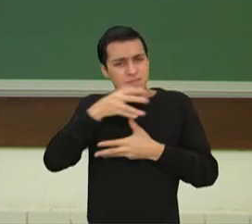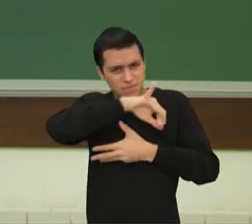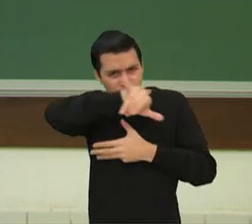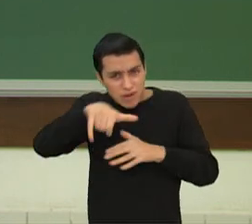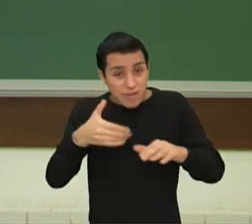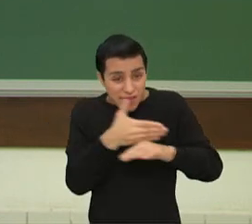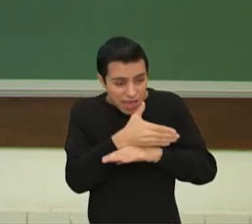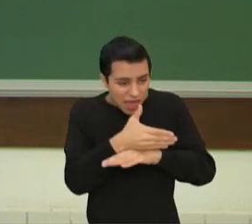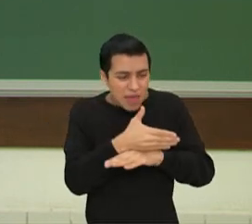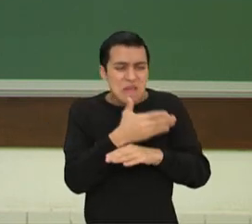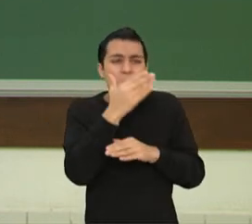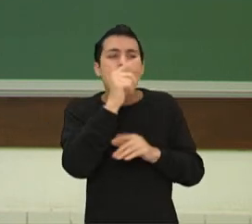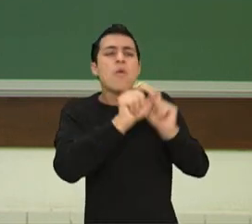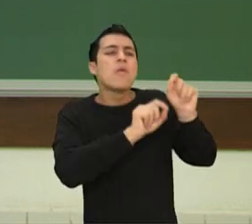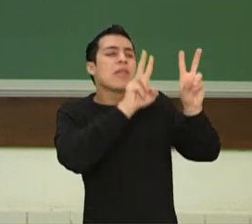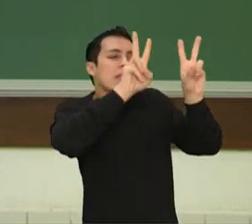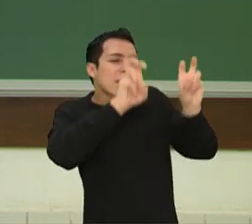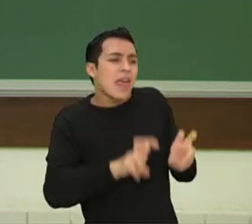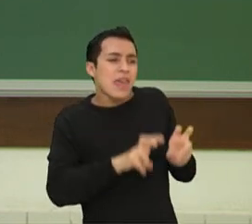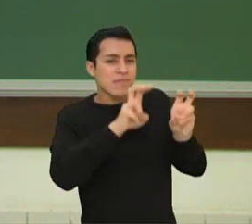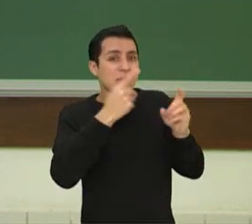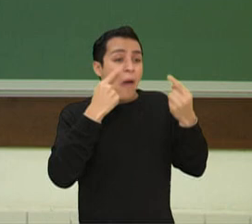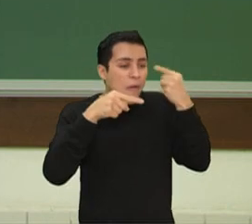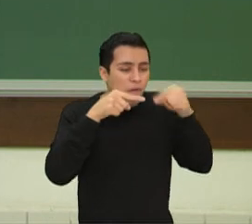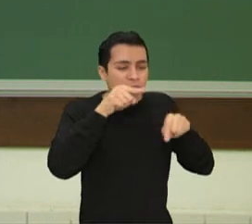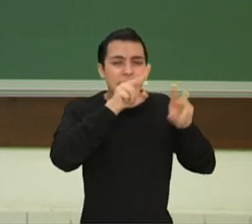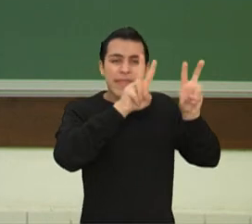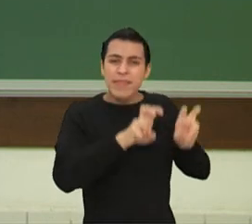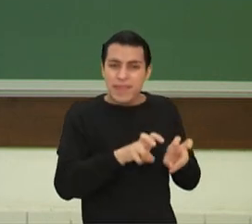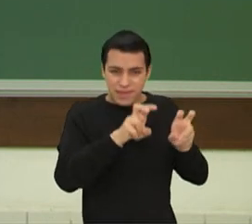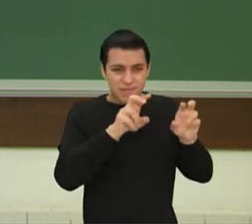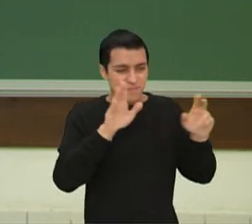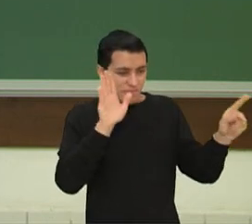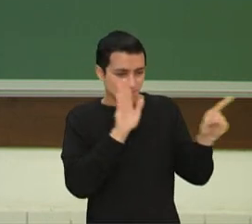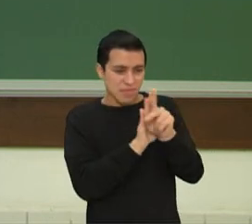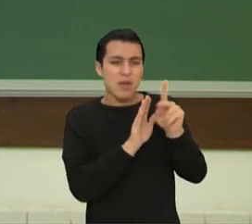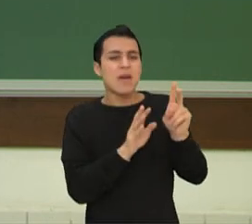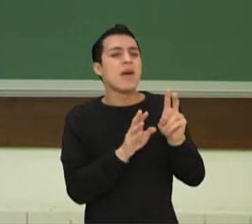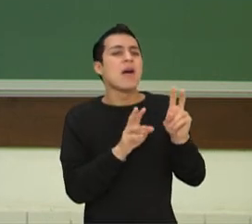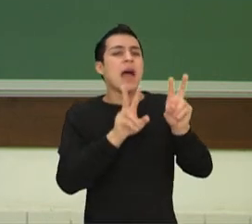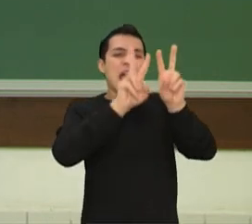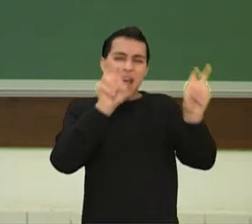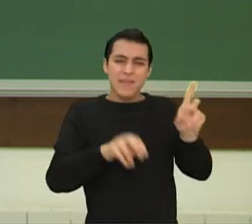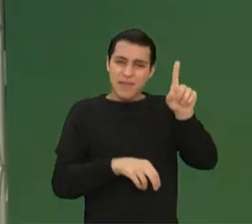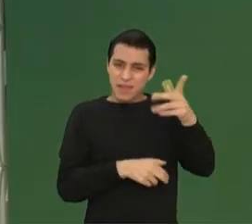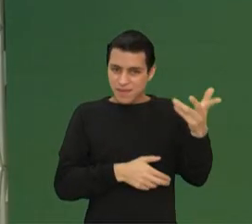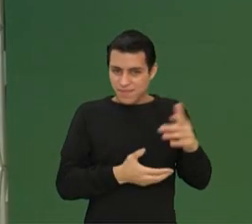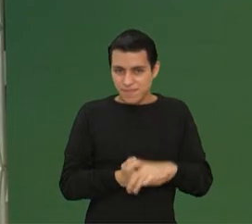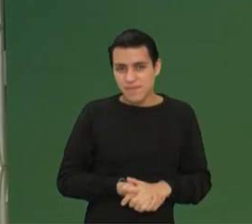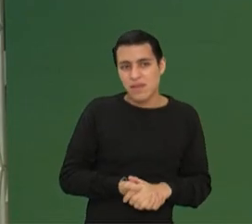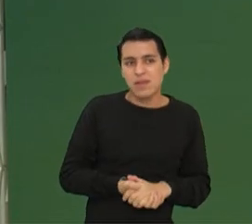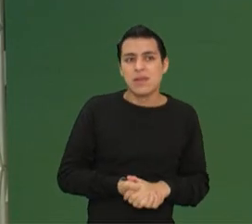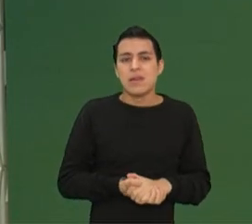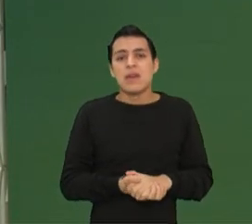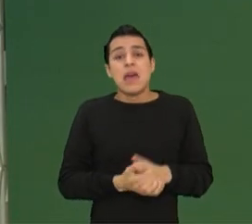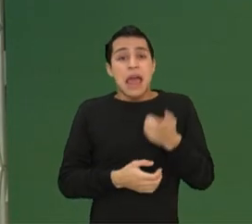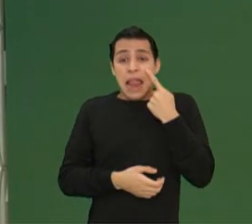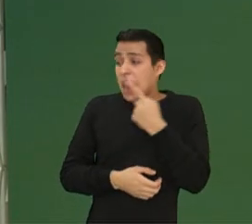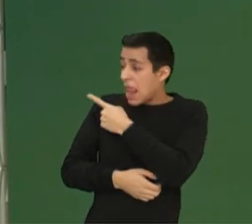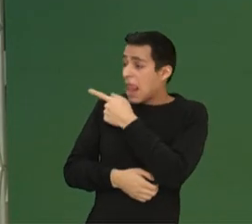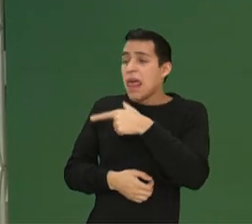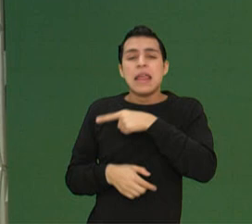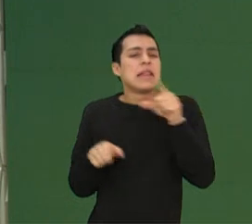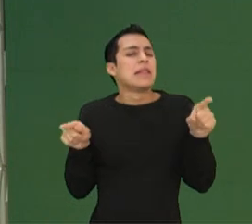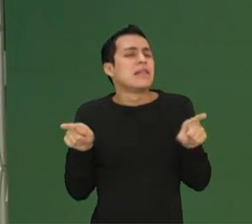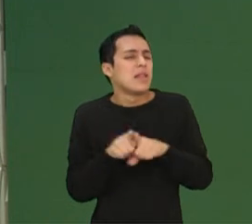acesse e confira os temas que fazem parte dessa seção, O Assunto É. Nessa seção, nós